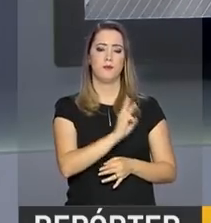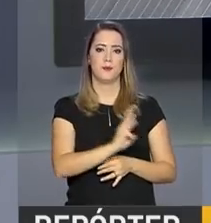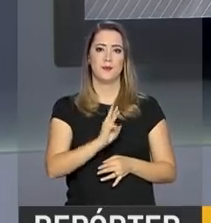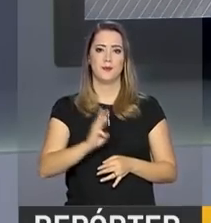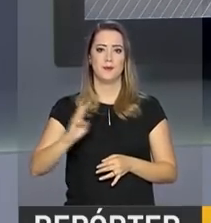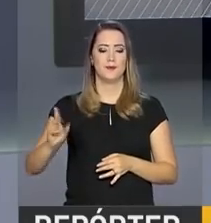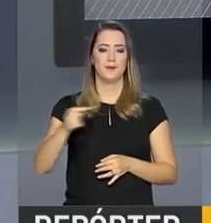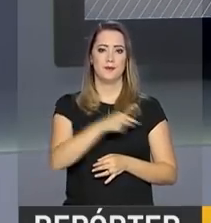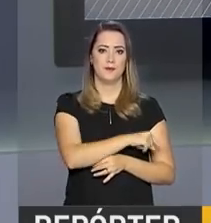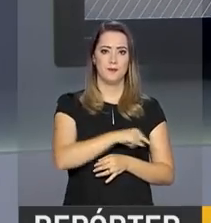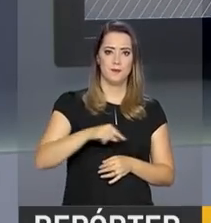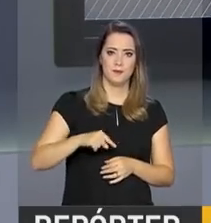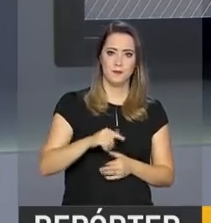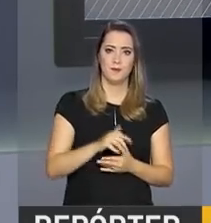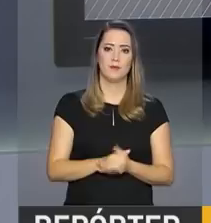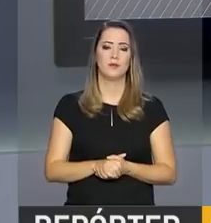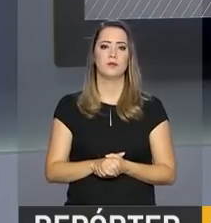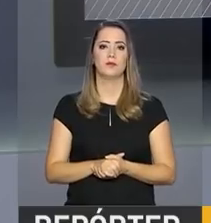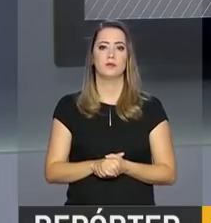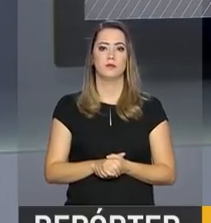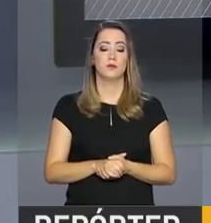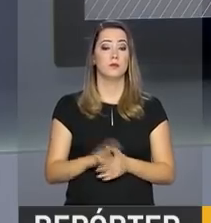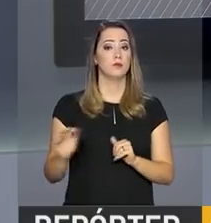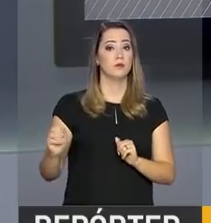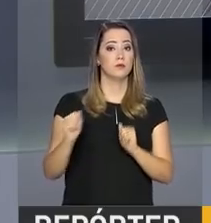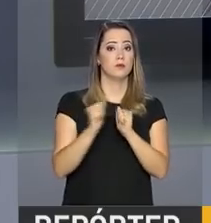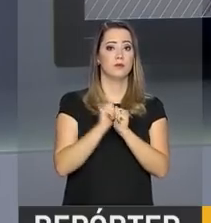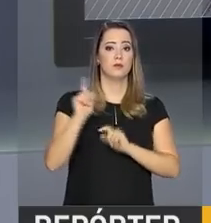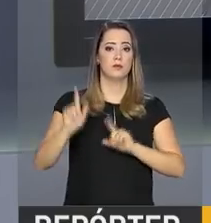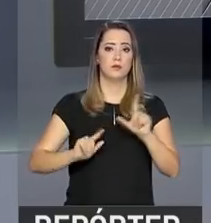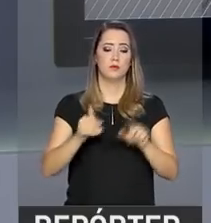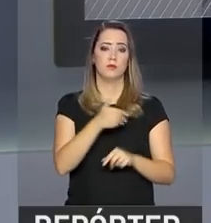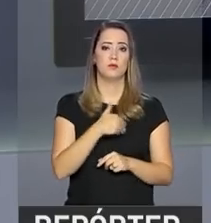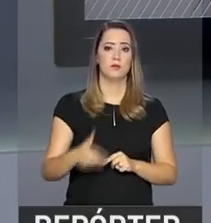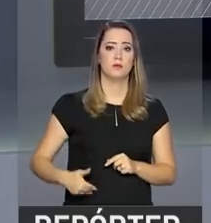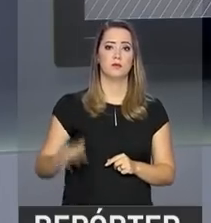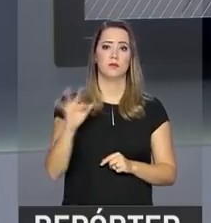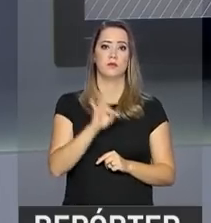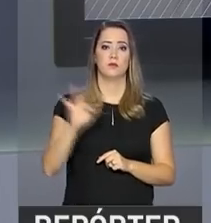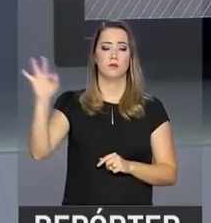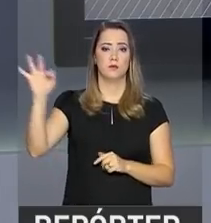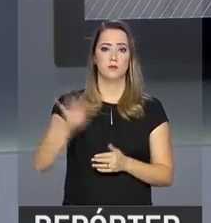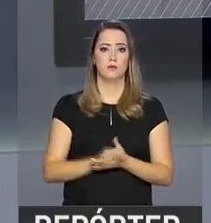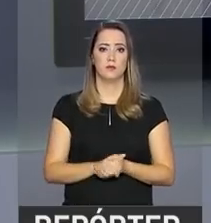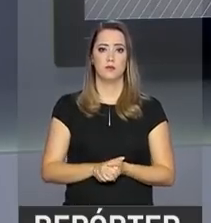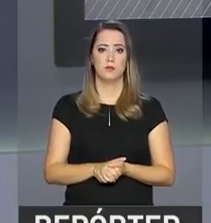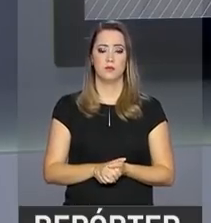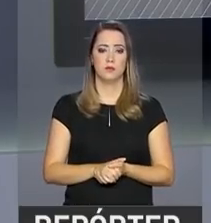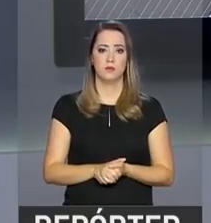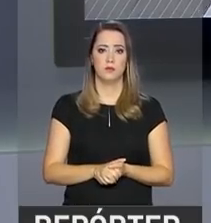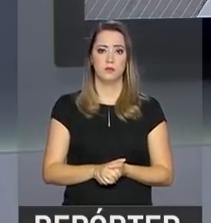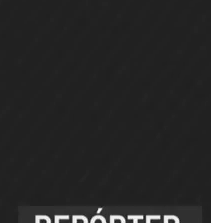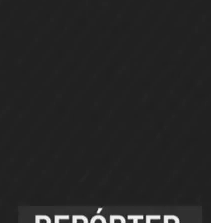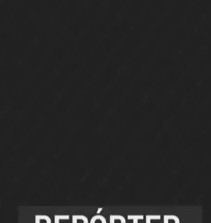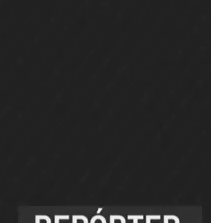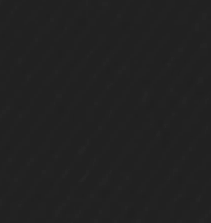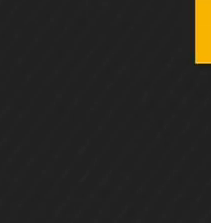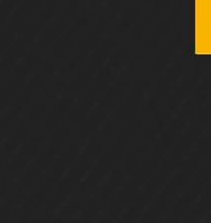também está na página da nbr na internet continue com a gente na nbr a tv do governo federal